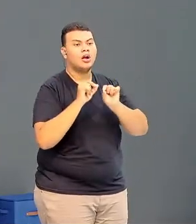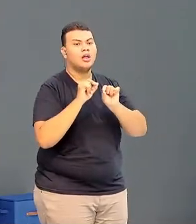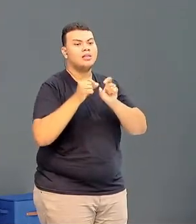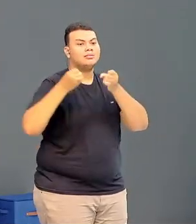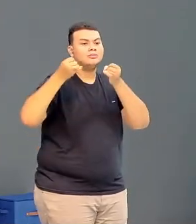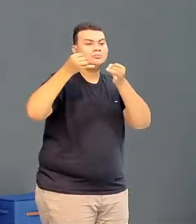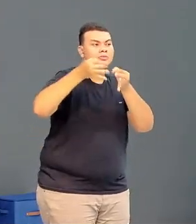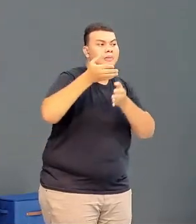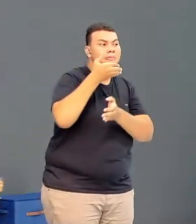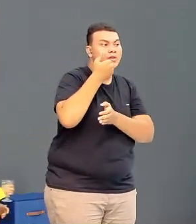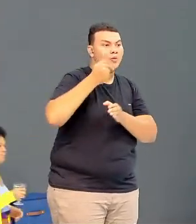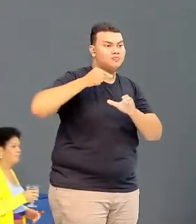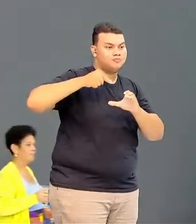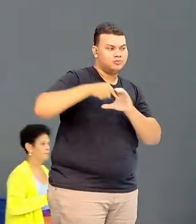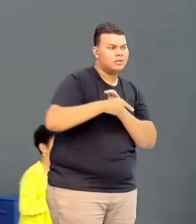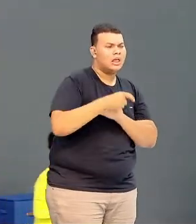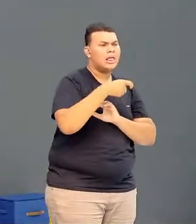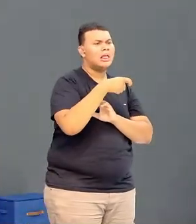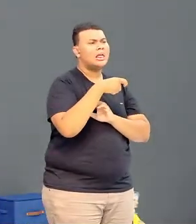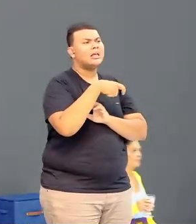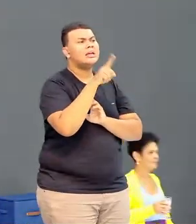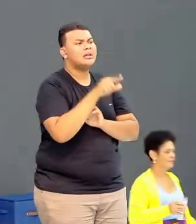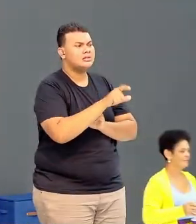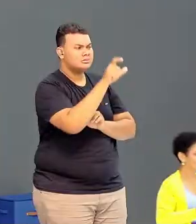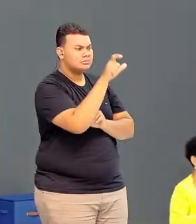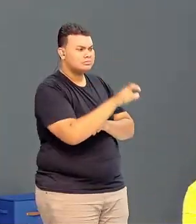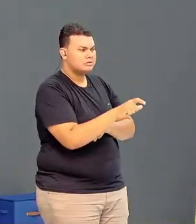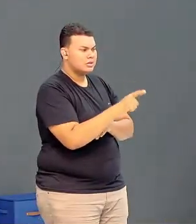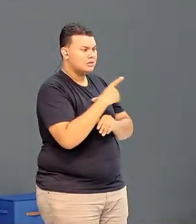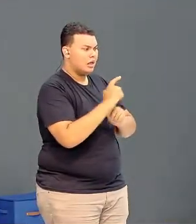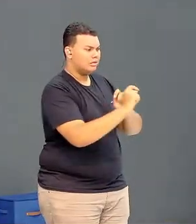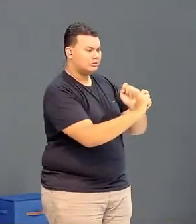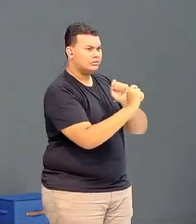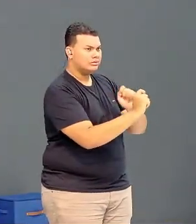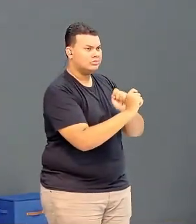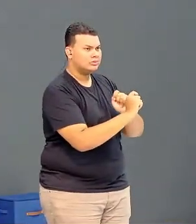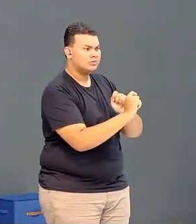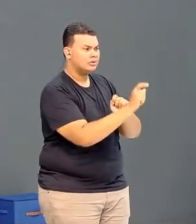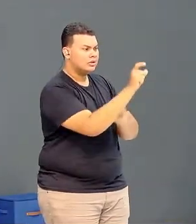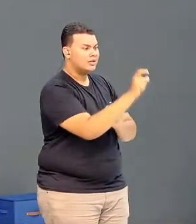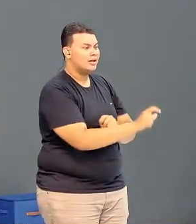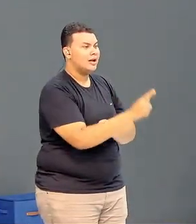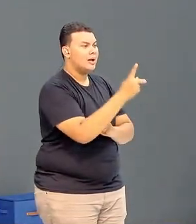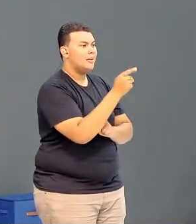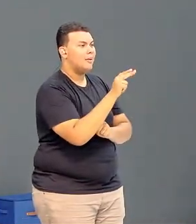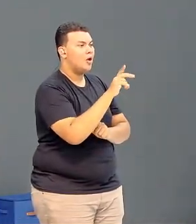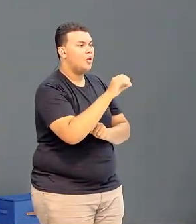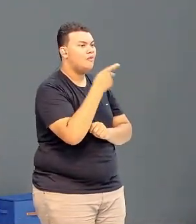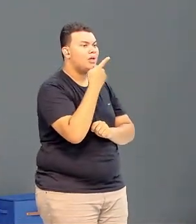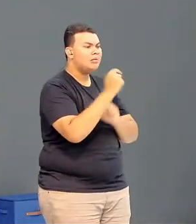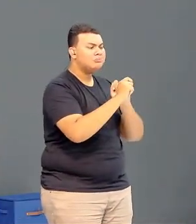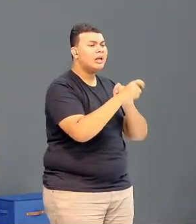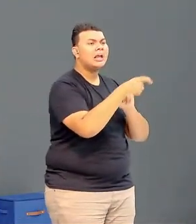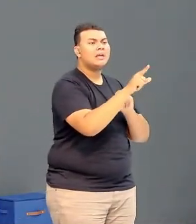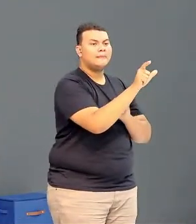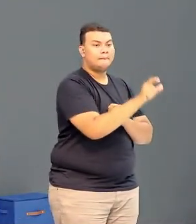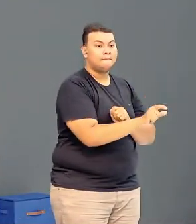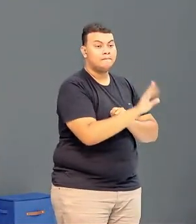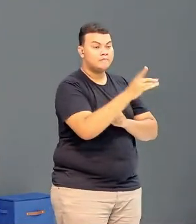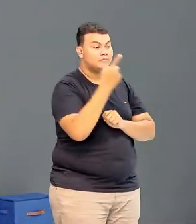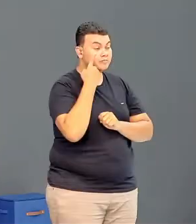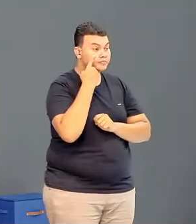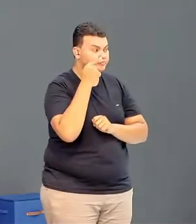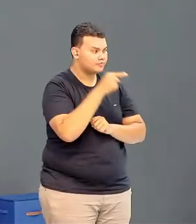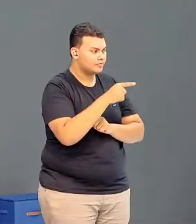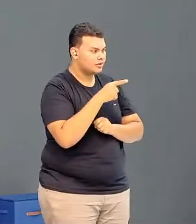esse entendimento, né? Quem é esse nosso inimigo que Paulo fala? Mas olha que coisa interessante o que Paulo diz aqui para